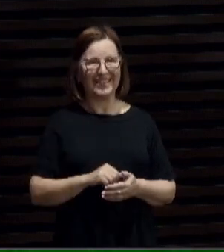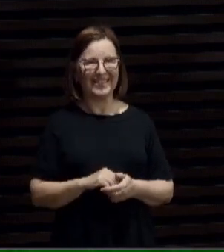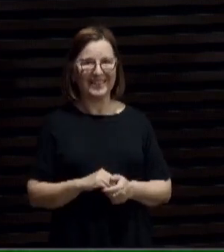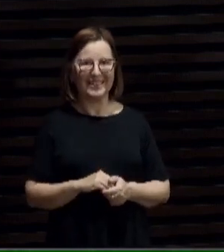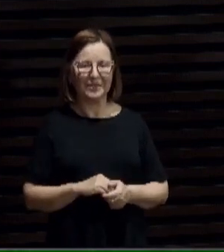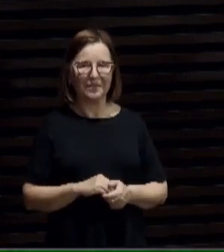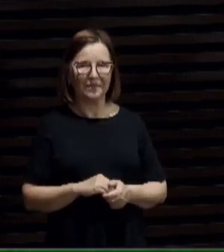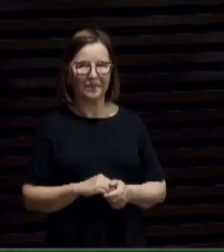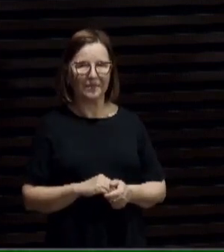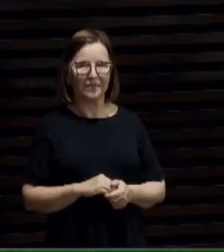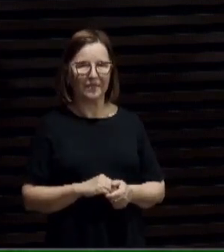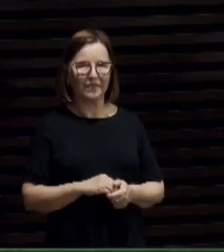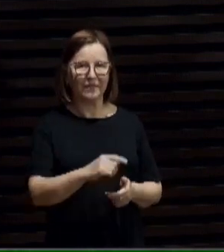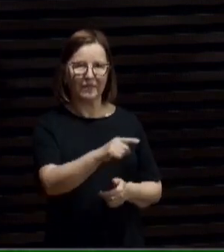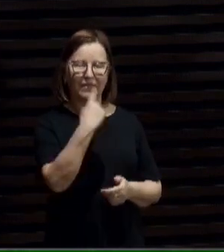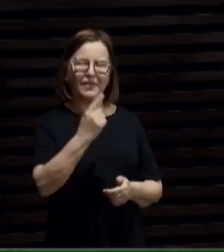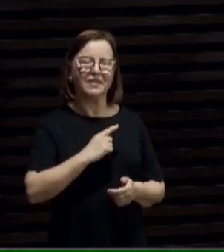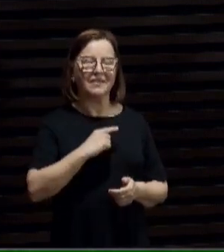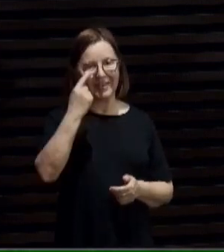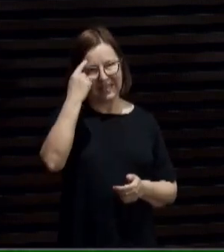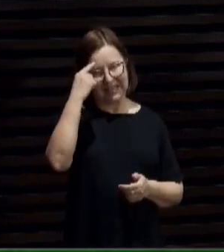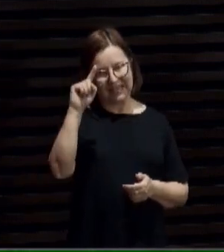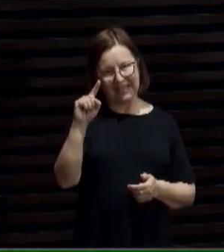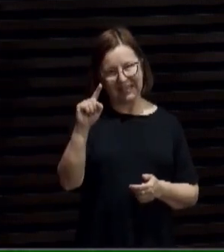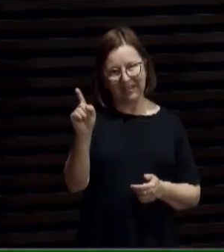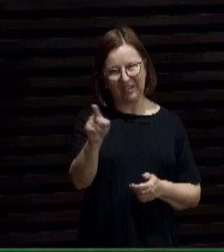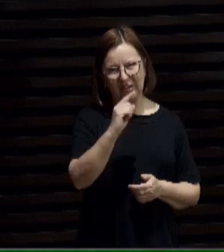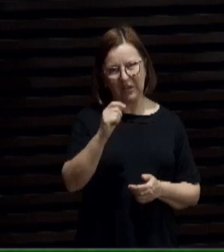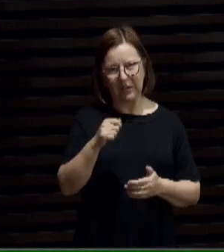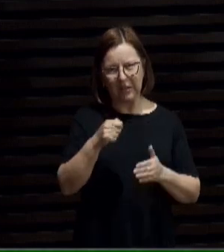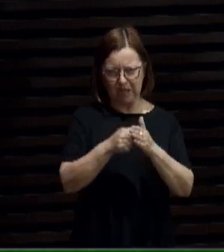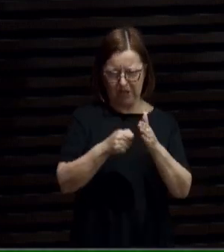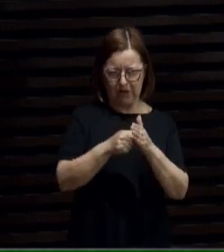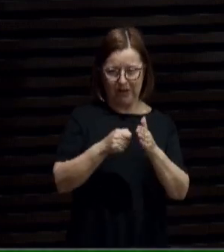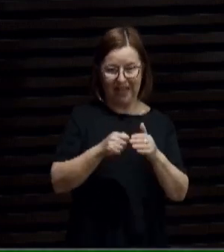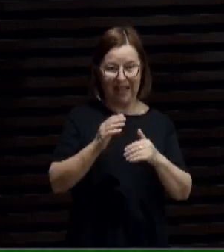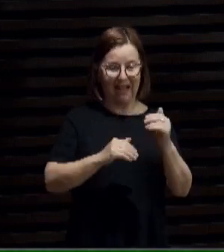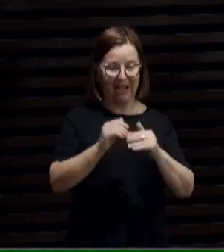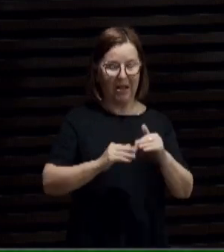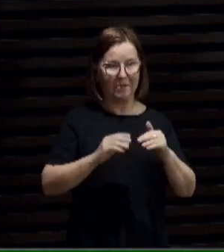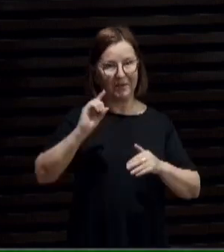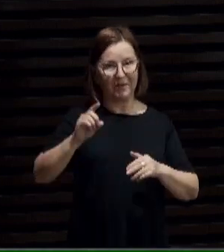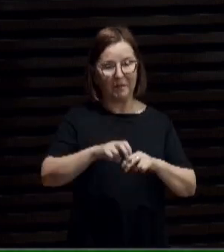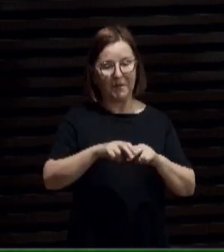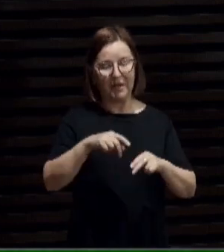Nós temos uma ideia que nós vamos lutar na obra de Deus pela nossa própria